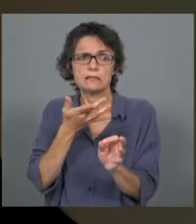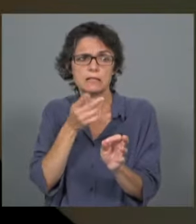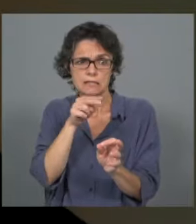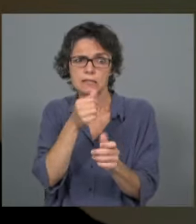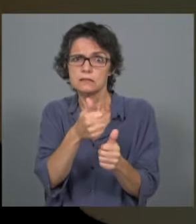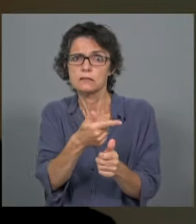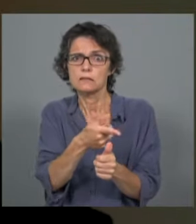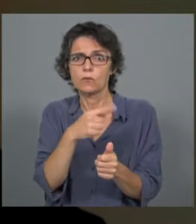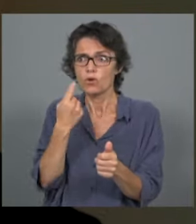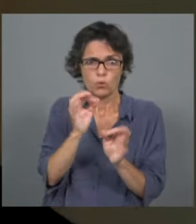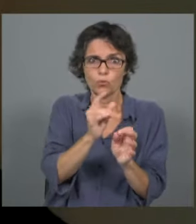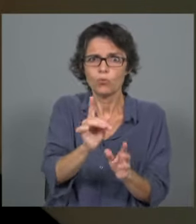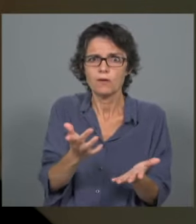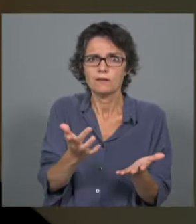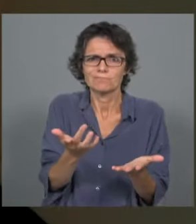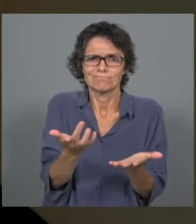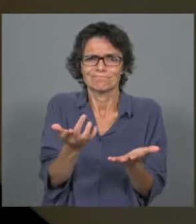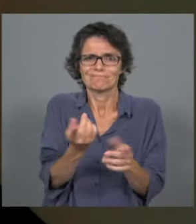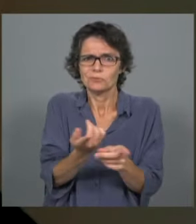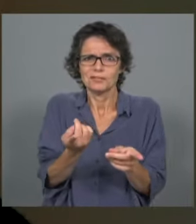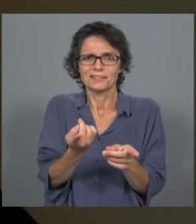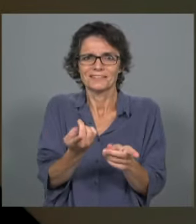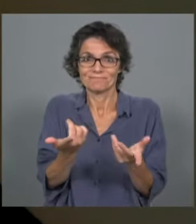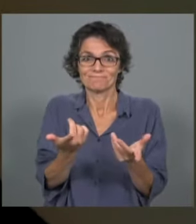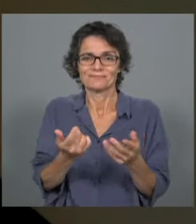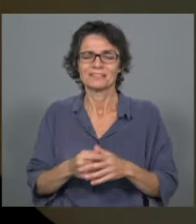E também